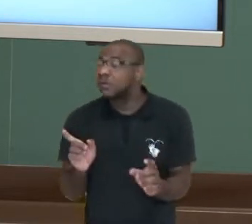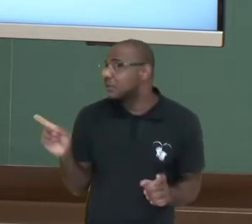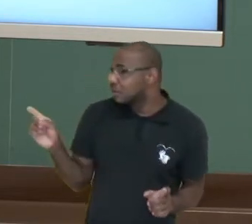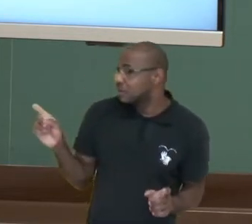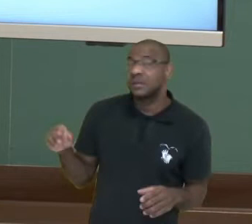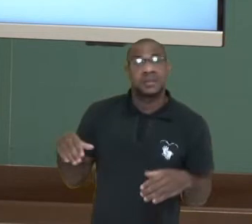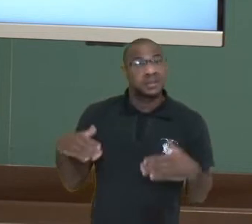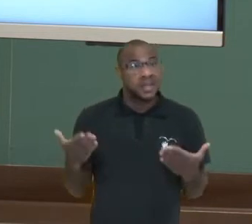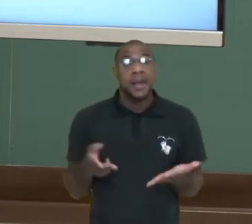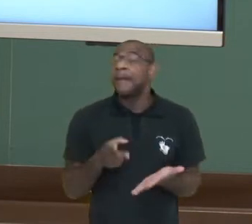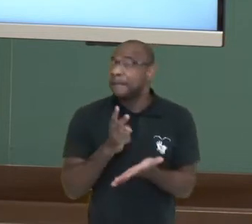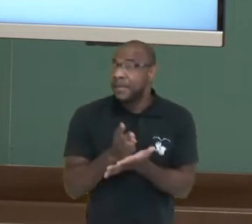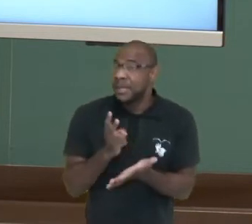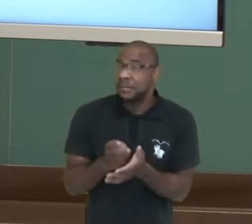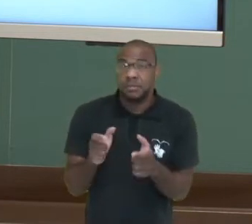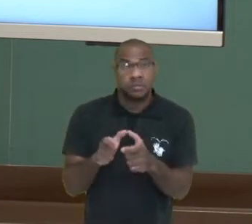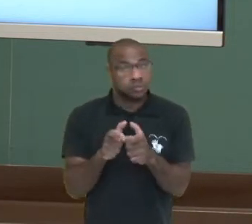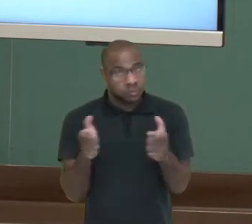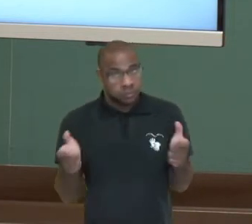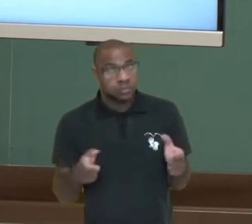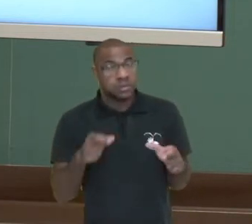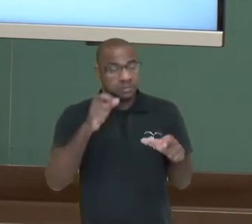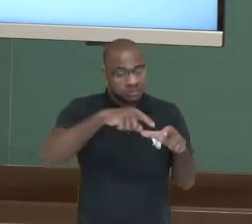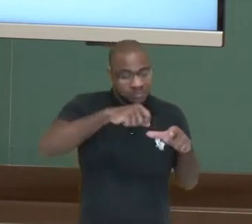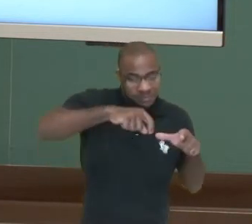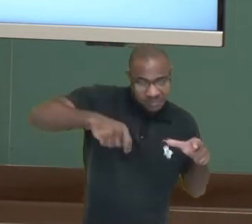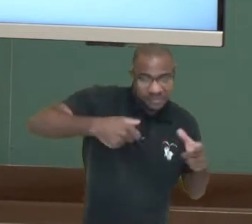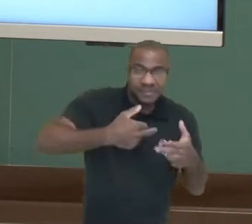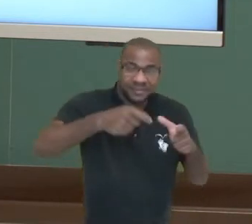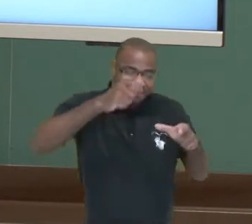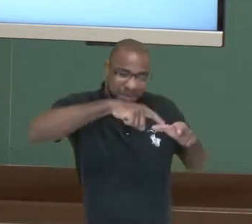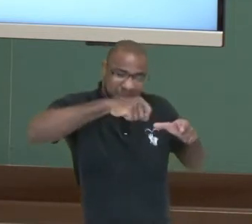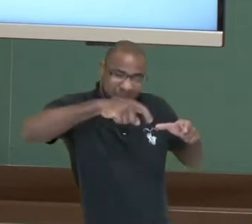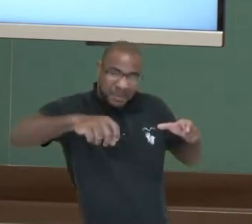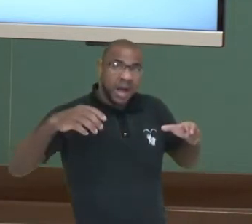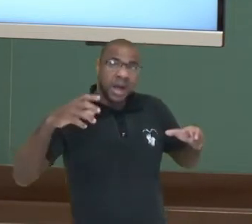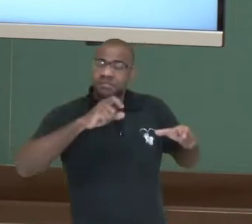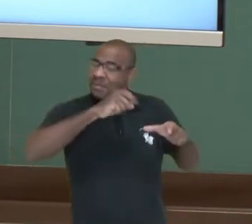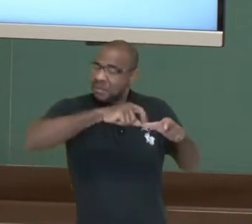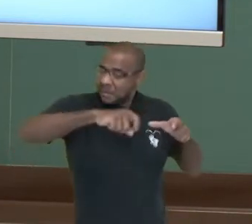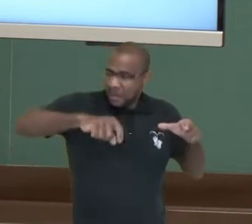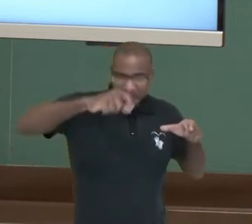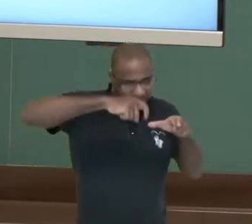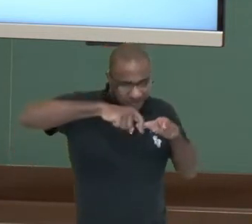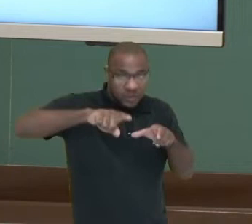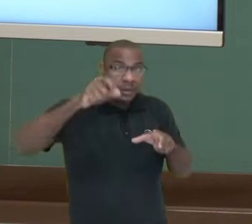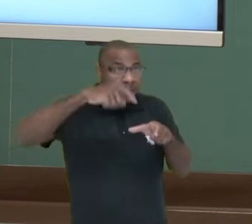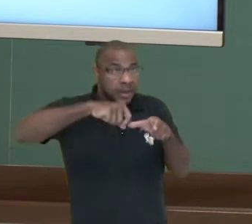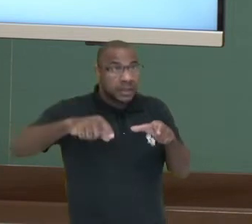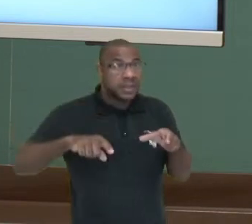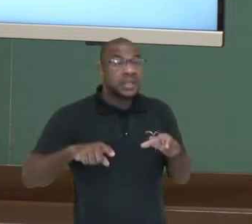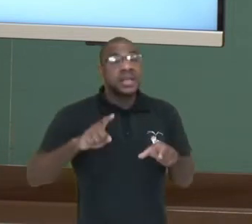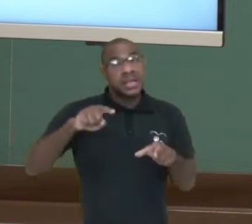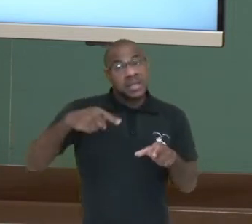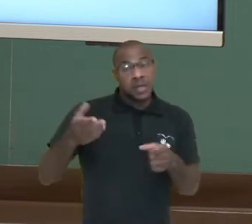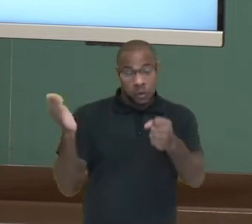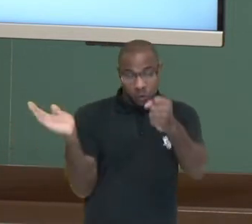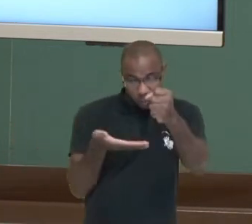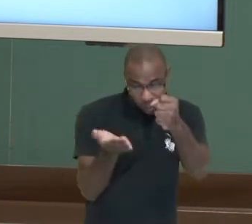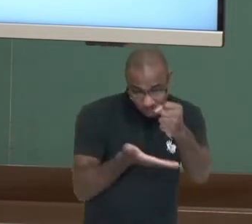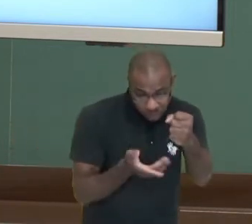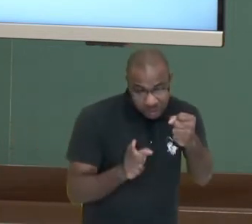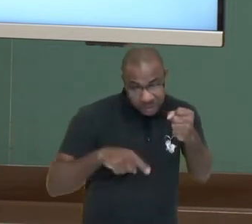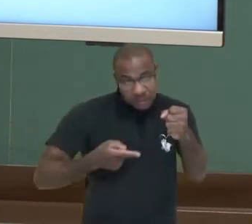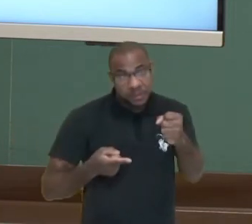né, mesmo que a melhor utilização seja o plantio direto, ou seja, você planta e depois colhe